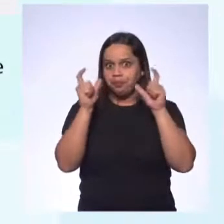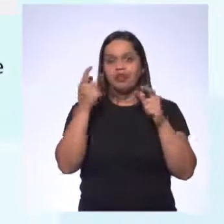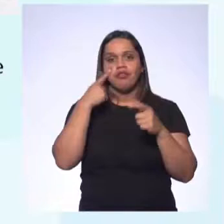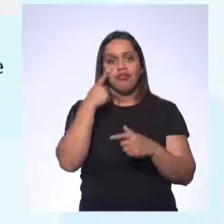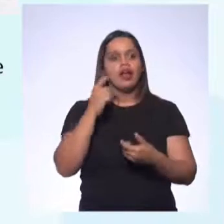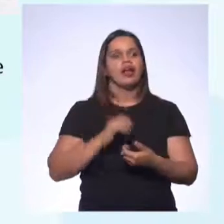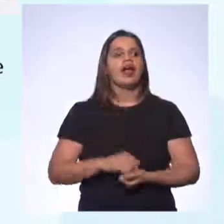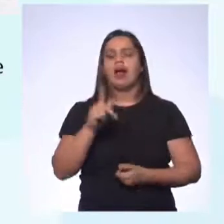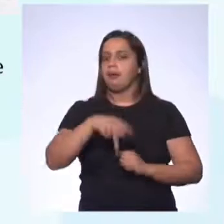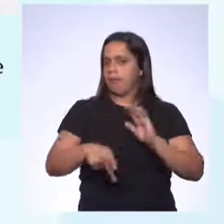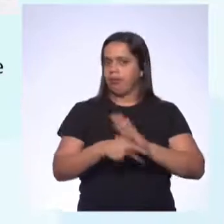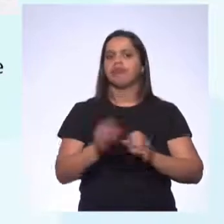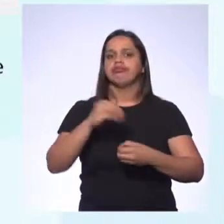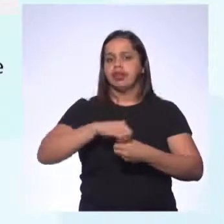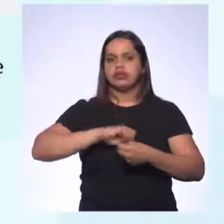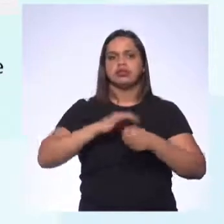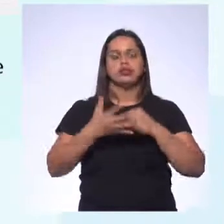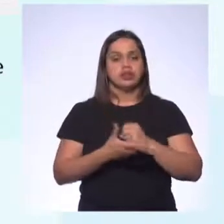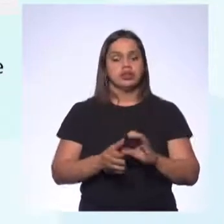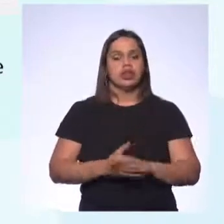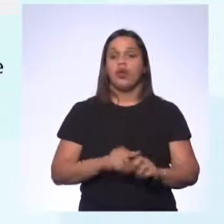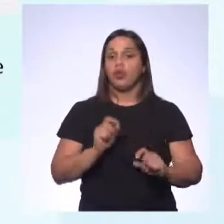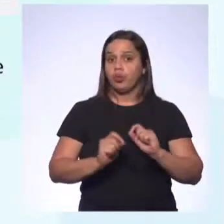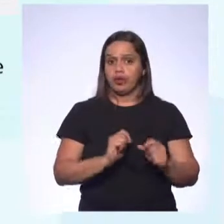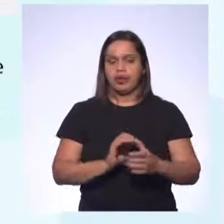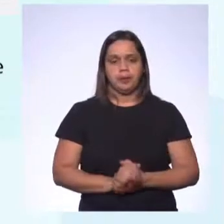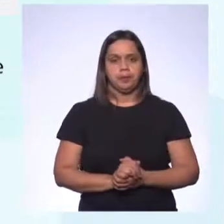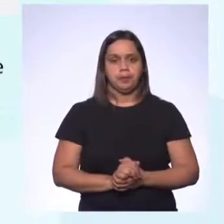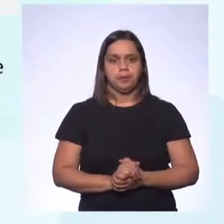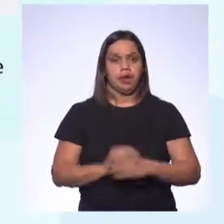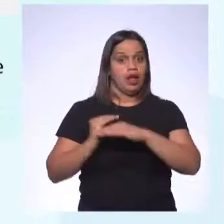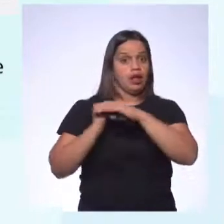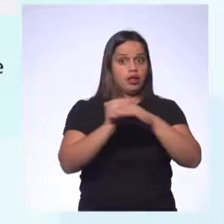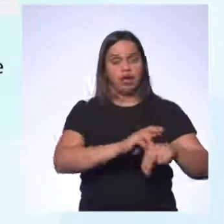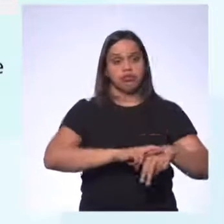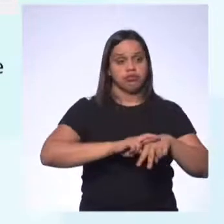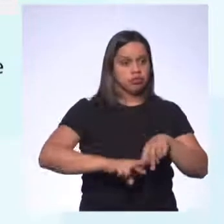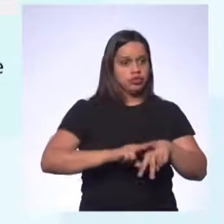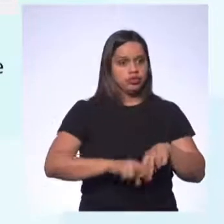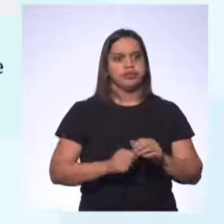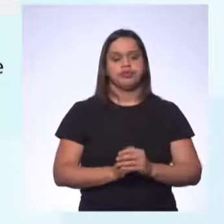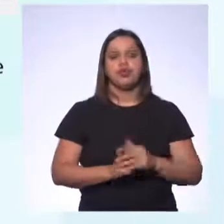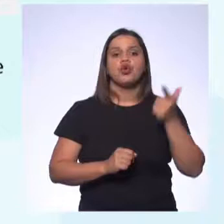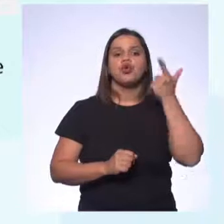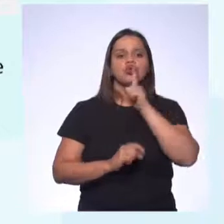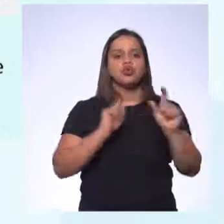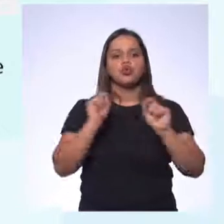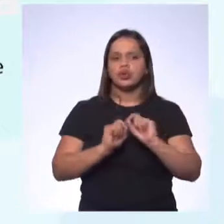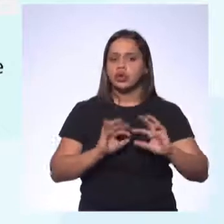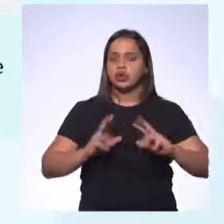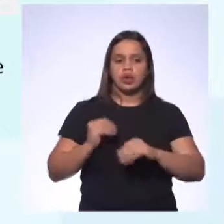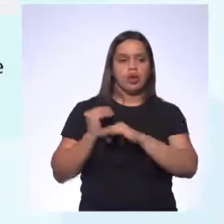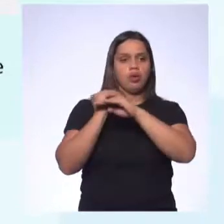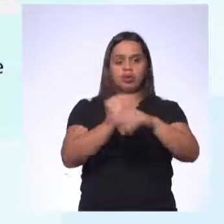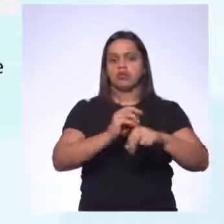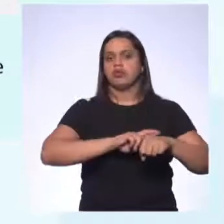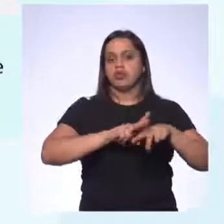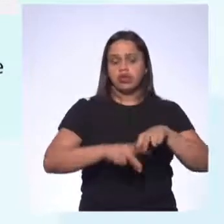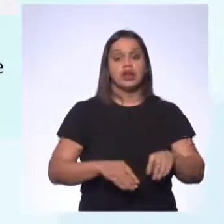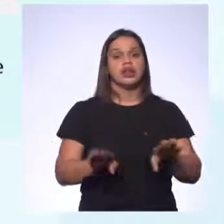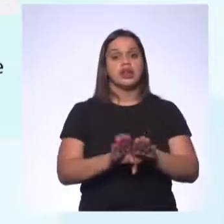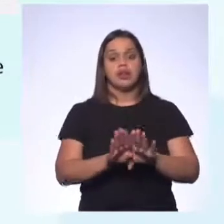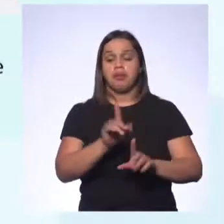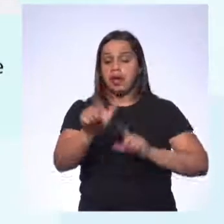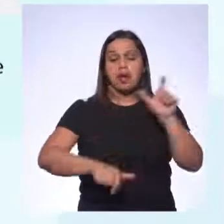da sustentabilidade. Ó. Igualdade de gêneros, alcançar a igualdade de gênero e empoderar todas